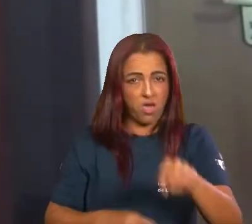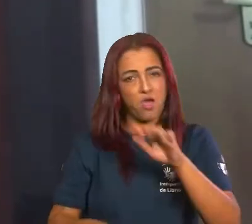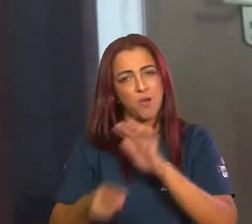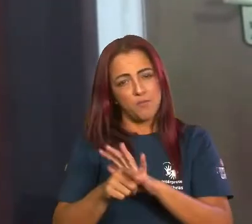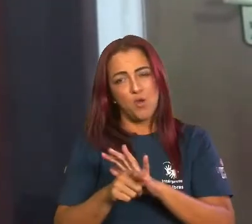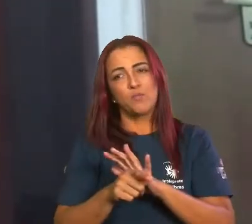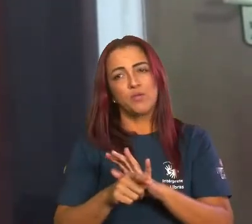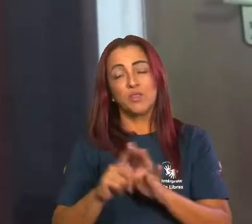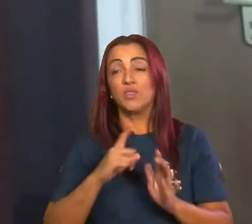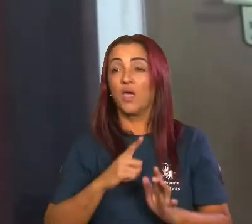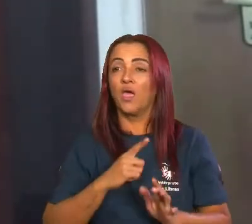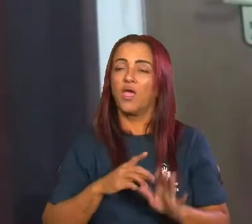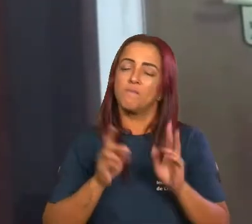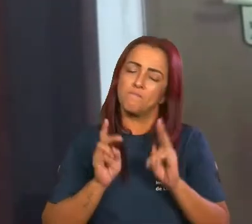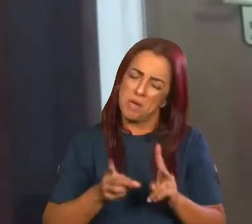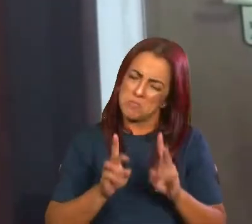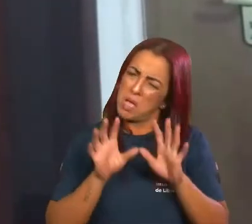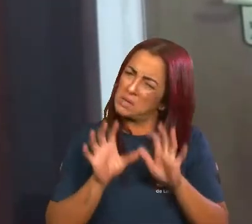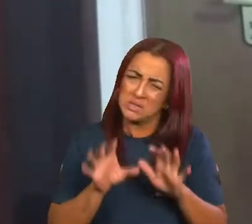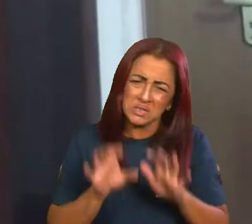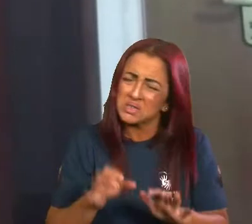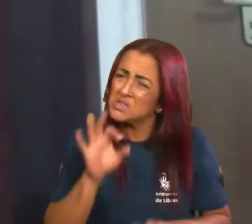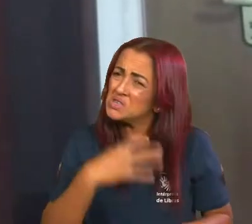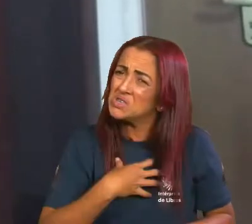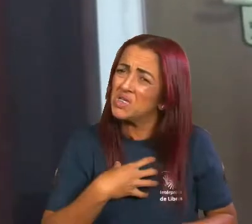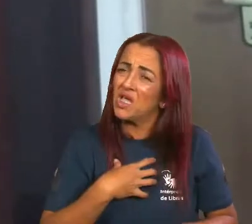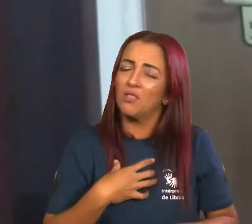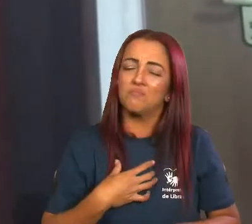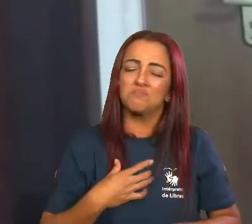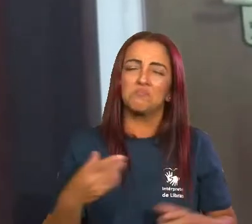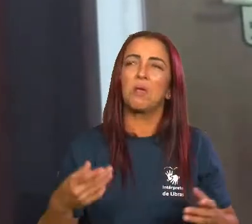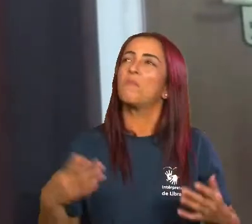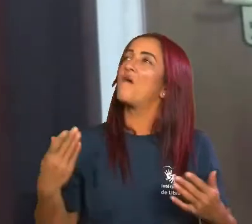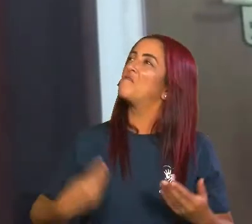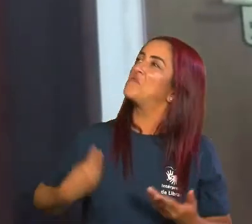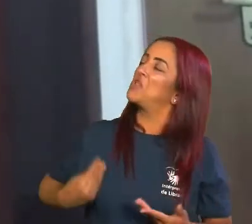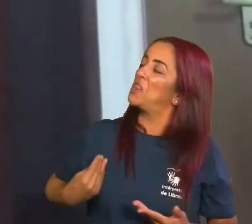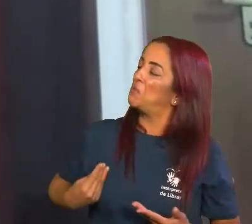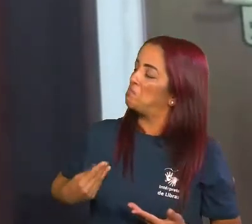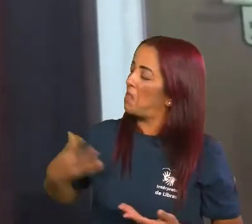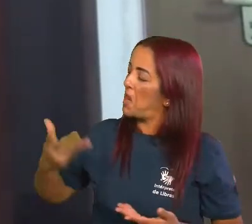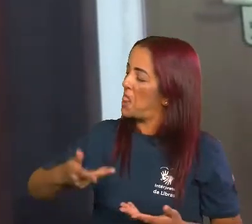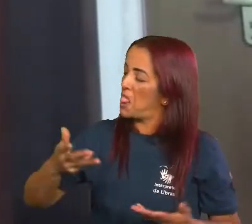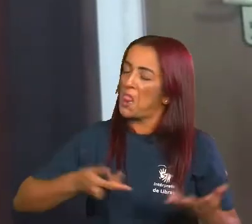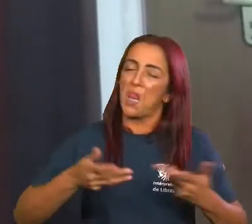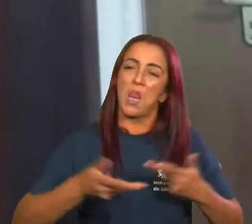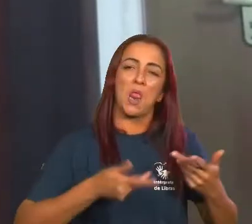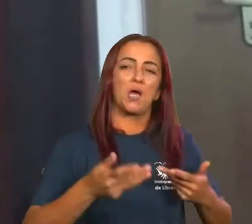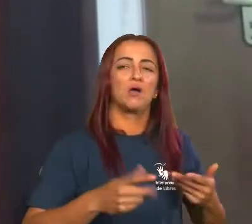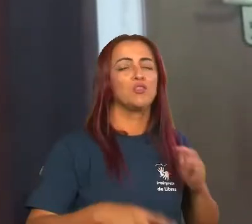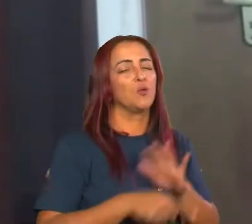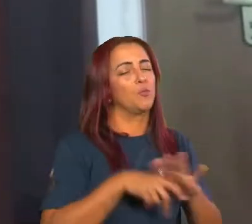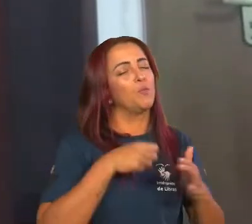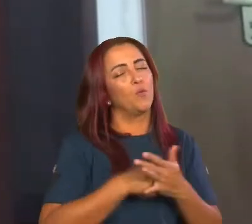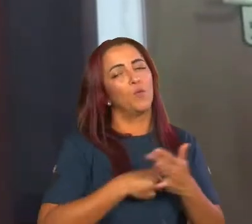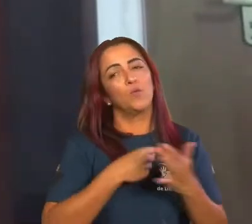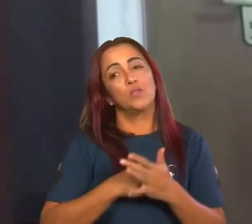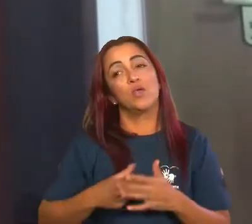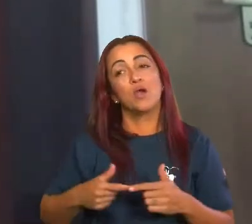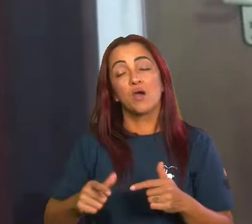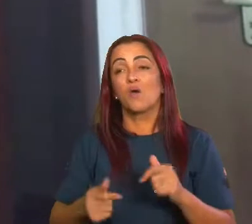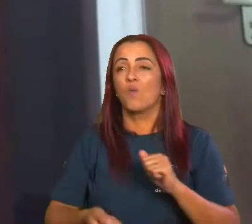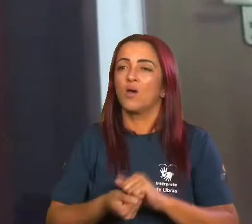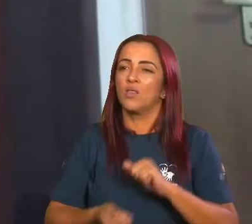você tem, e mesmo assim ver beleza na vida e lutar para que tenha qualidade de vida, não